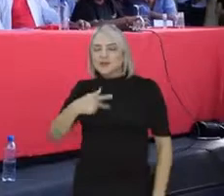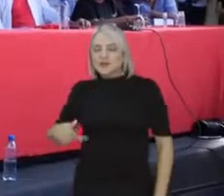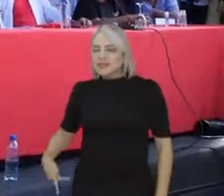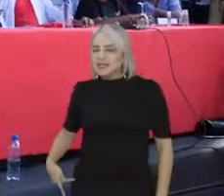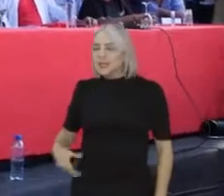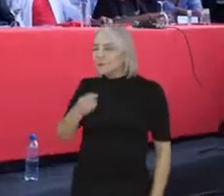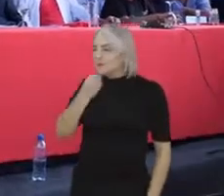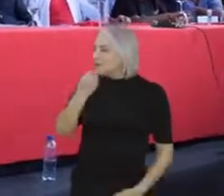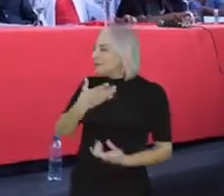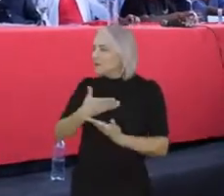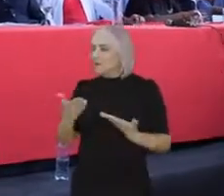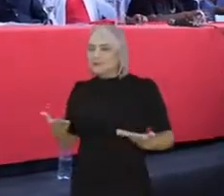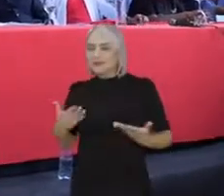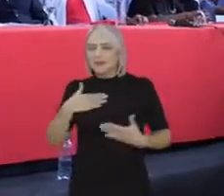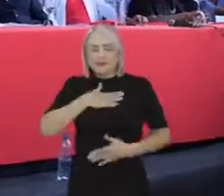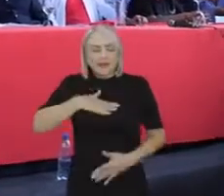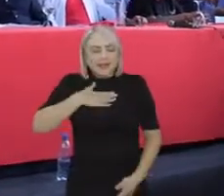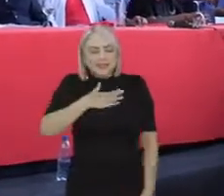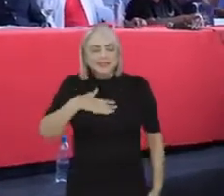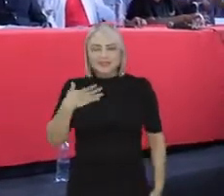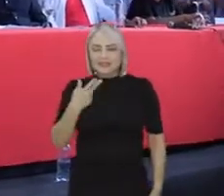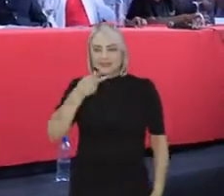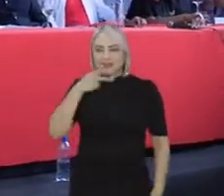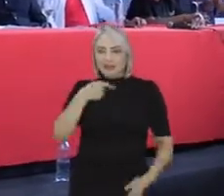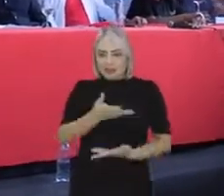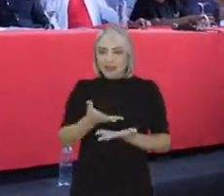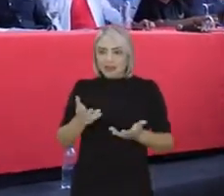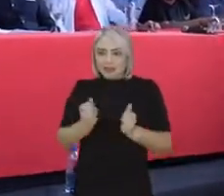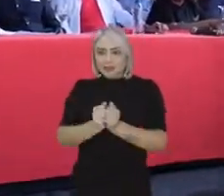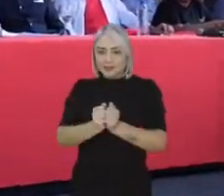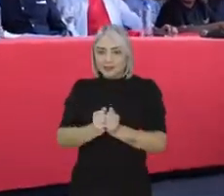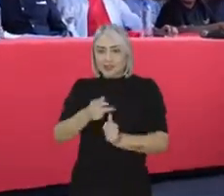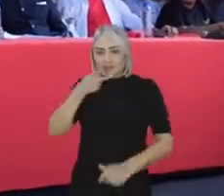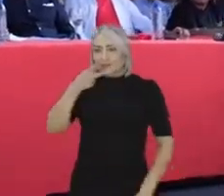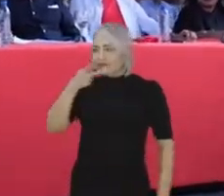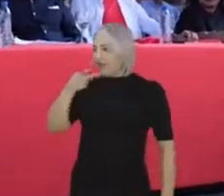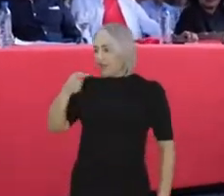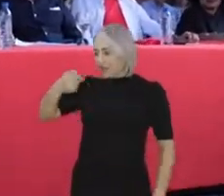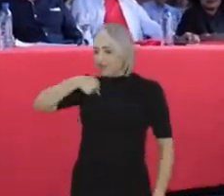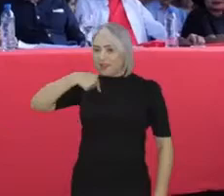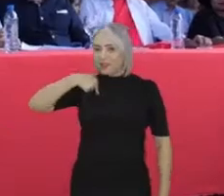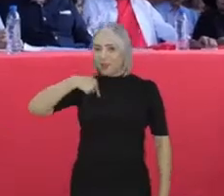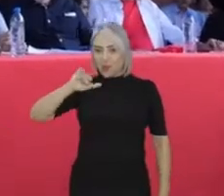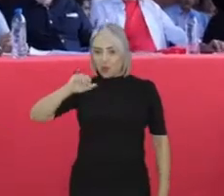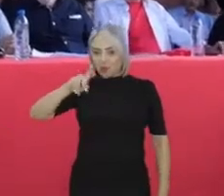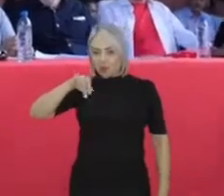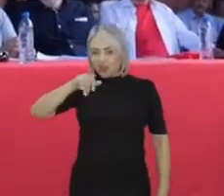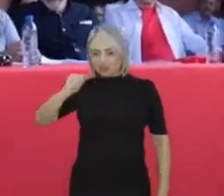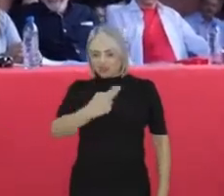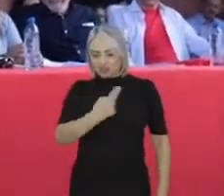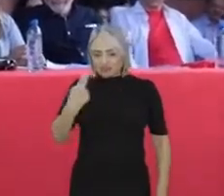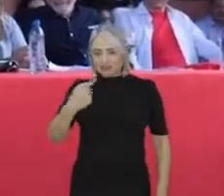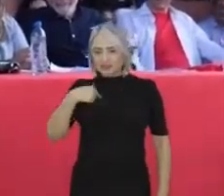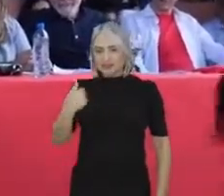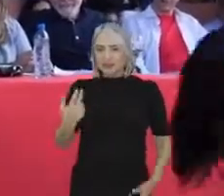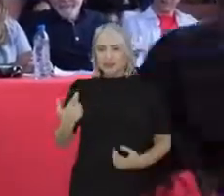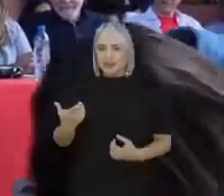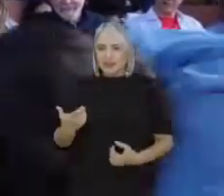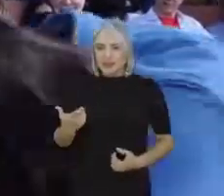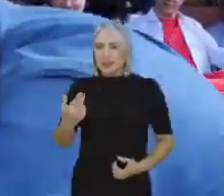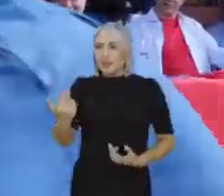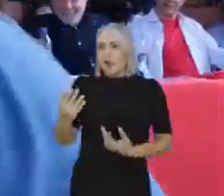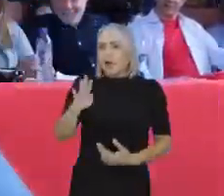É um prazer enorme poder falar aqui e dizer que eu, Indira, sou assim como a Bárbara, como